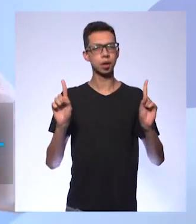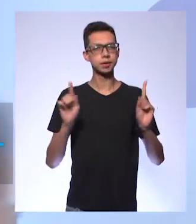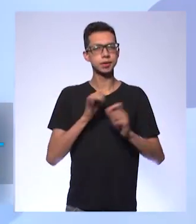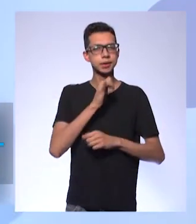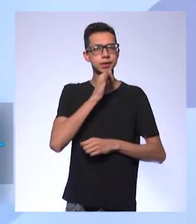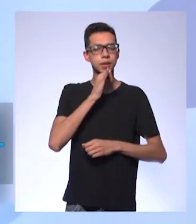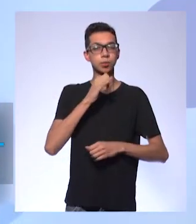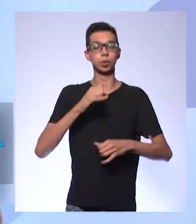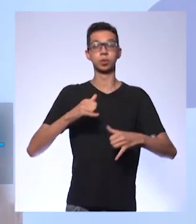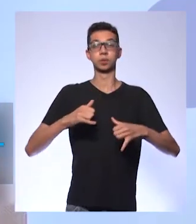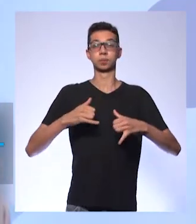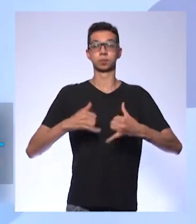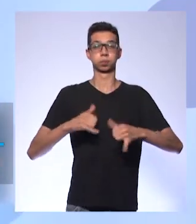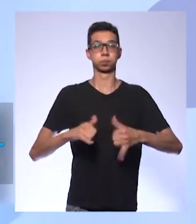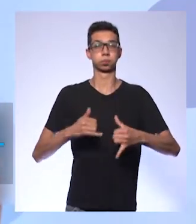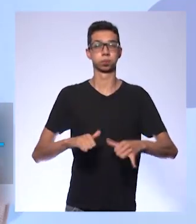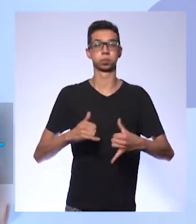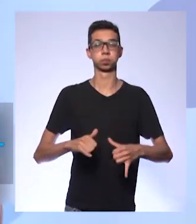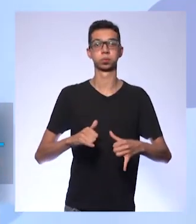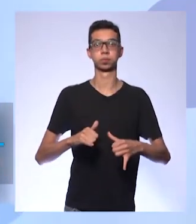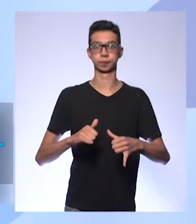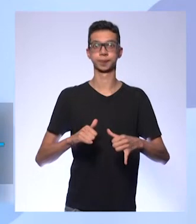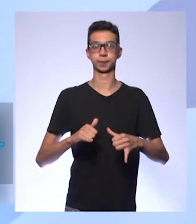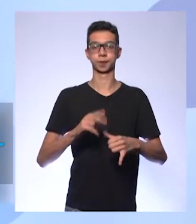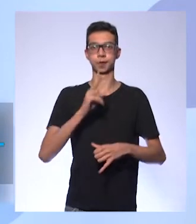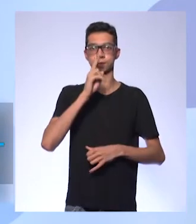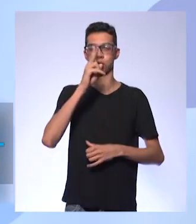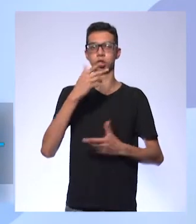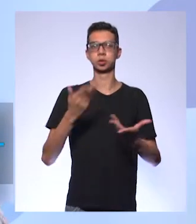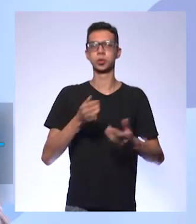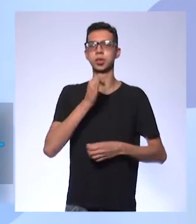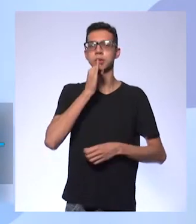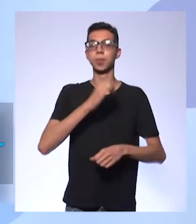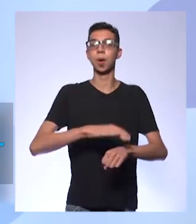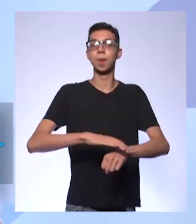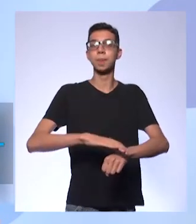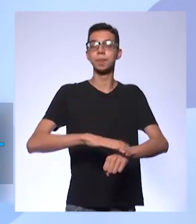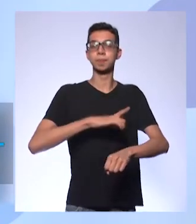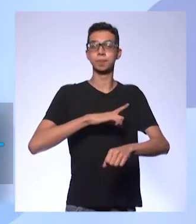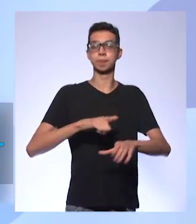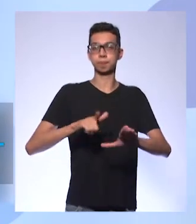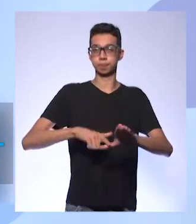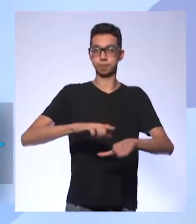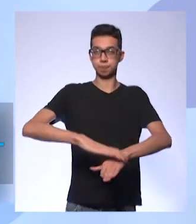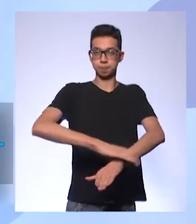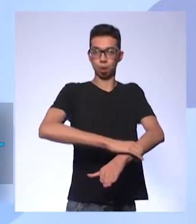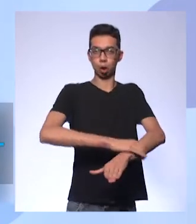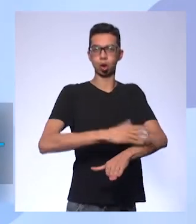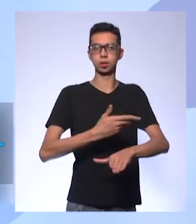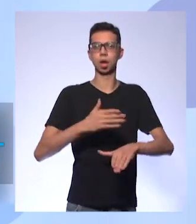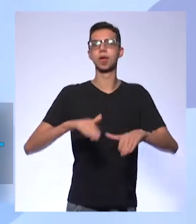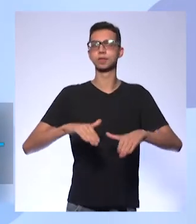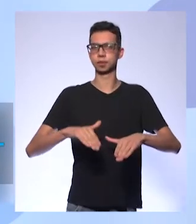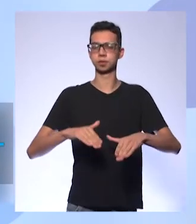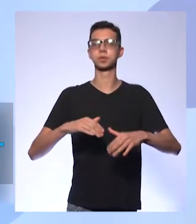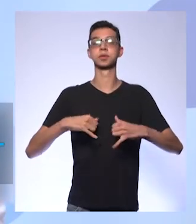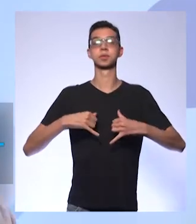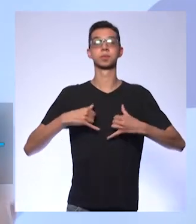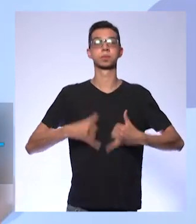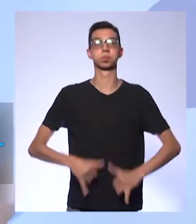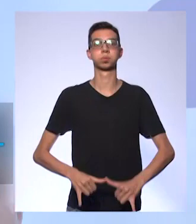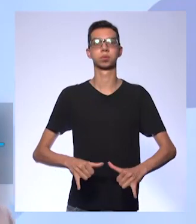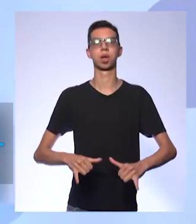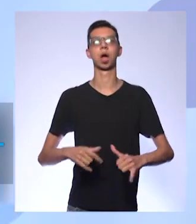for muito alta, aí as fissuras no meio da bota ou no material pode permitir mesmo assim a passagem da corrente elétrica,